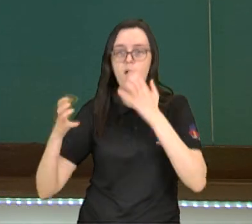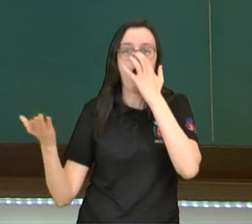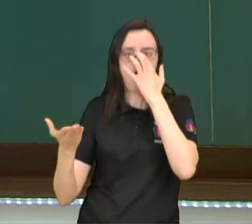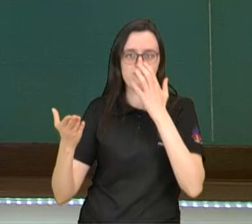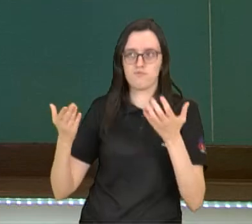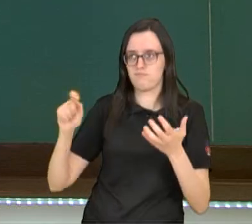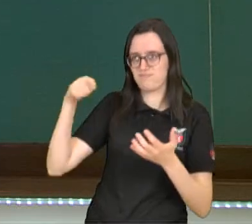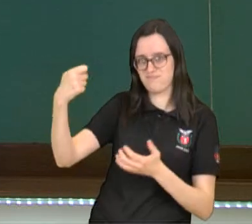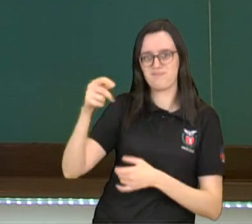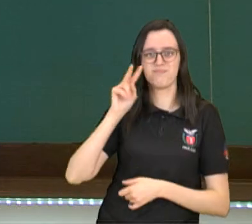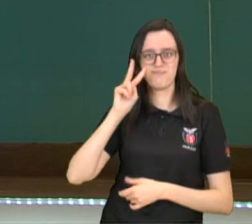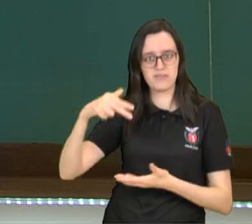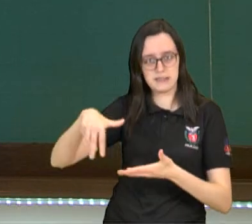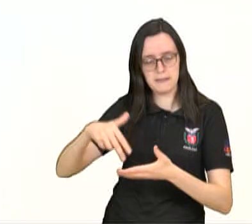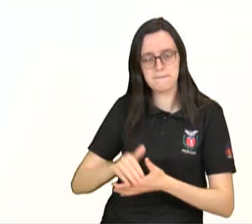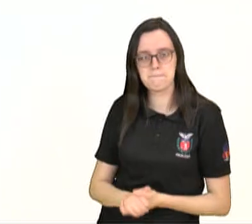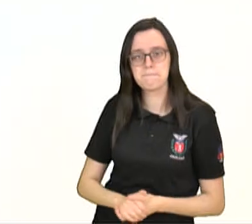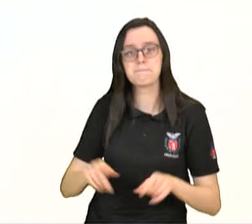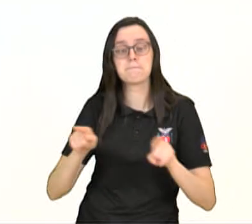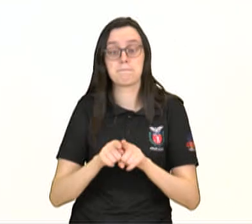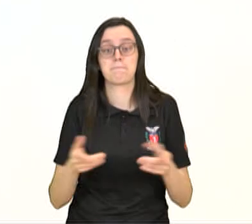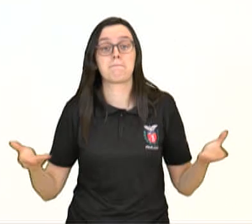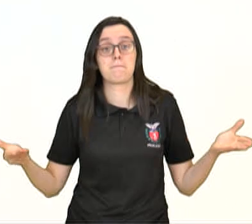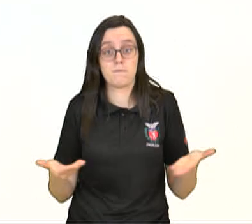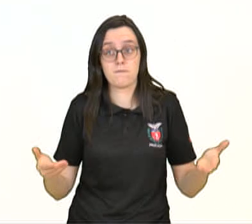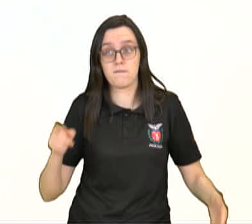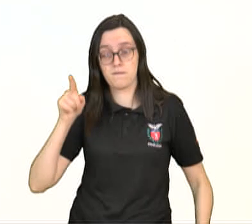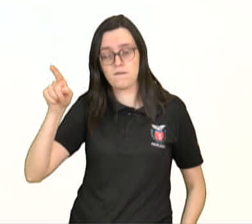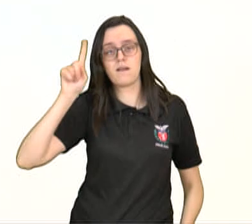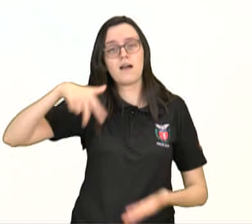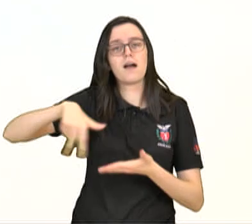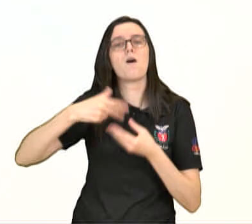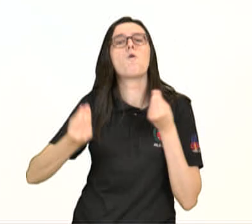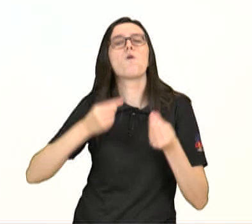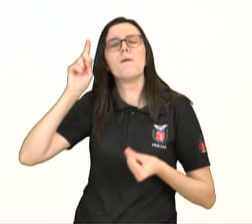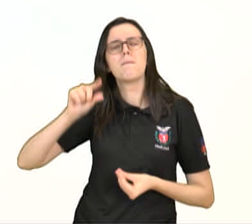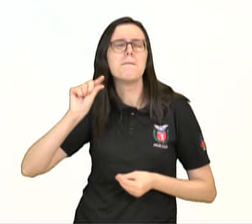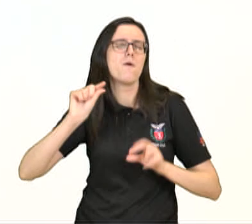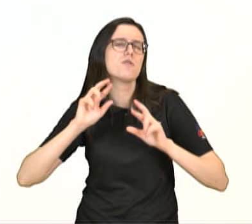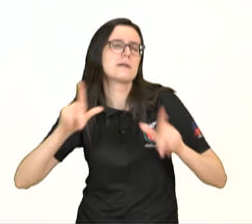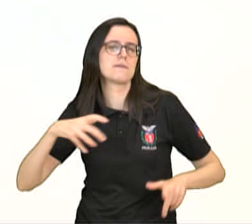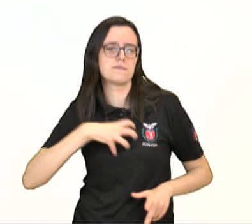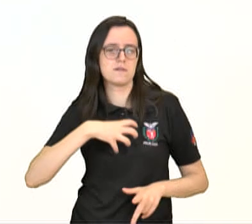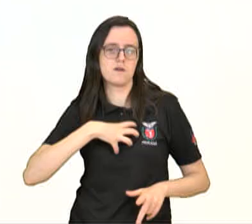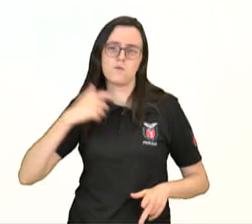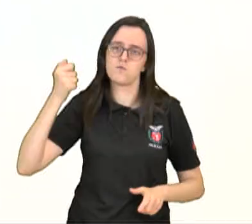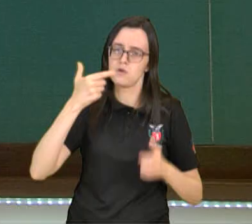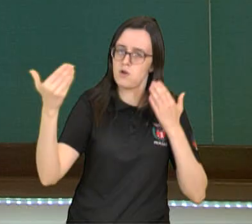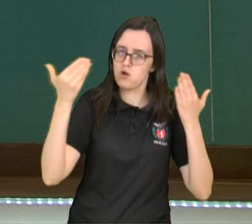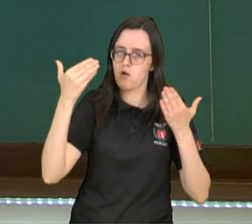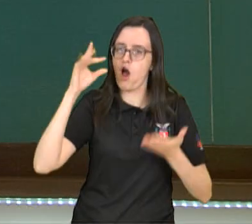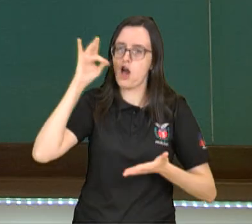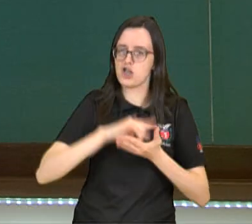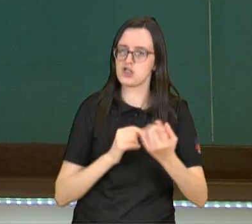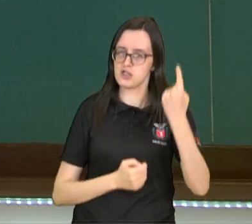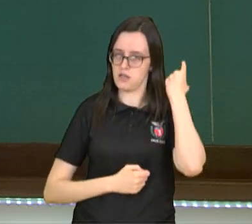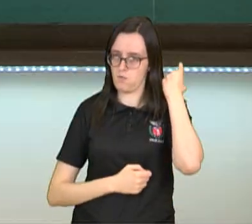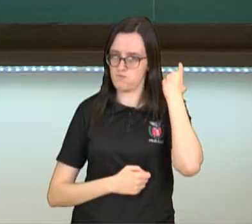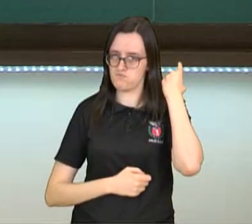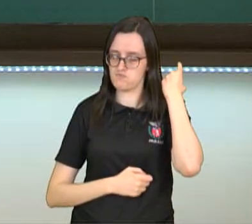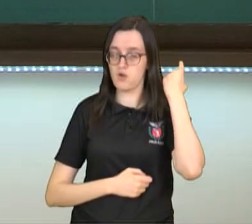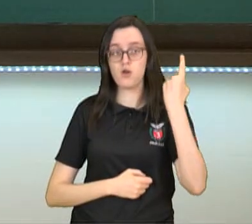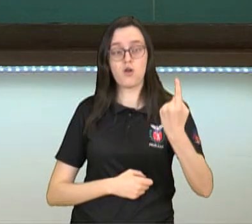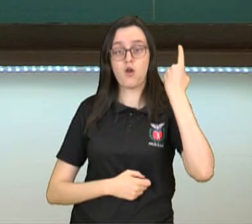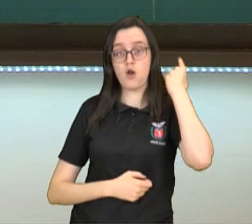dia. E atualmente o merengue é dançado de uma forma um pouquinho diferente em relação ao merengue original.